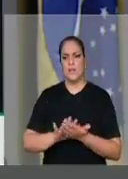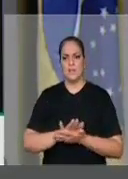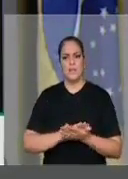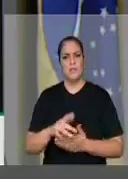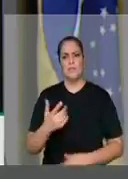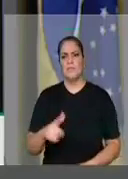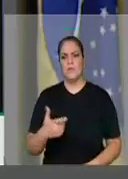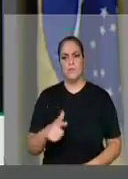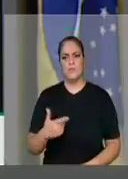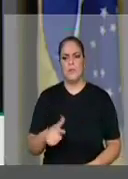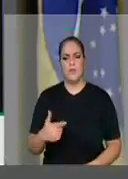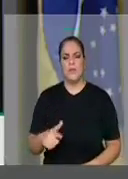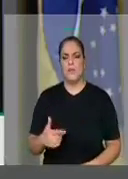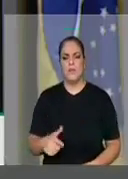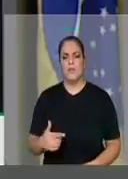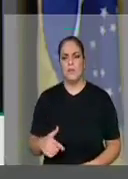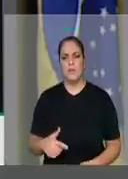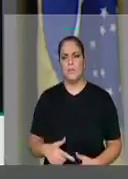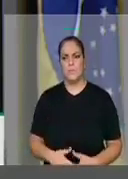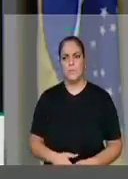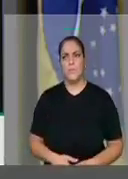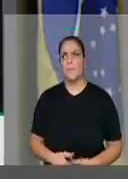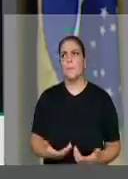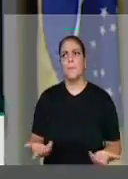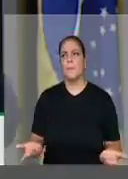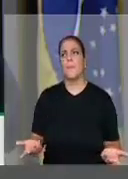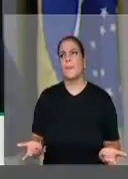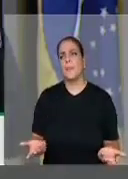não tem nenhum